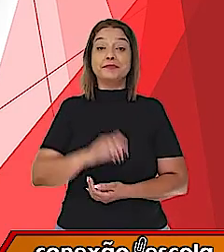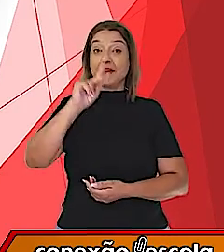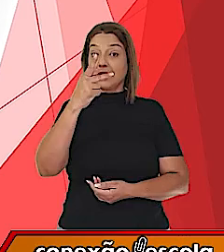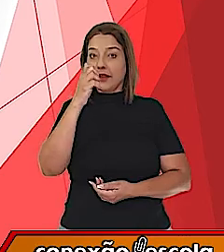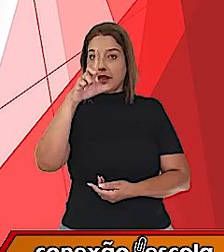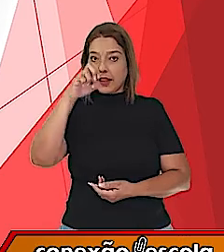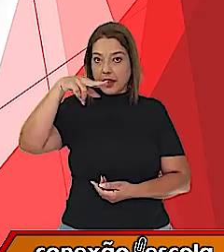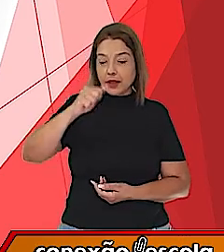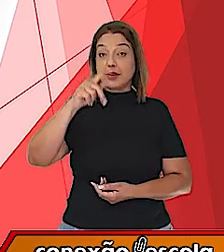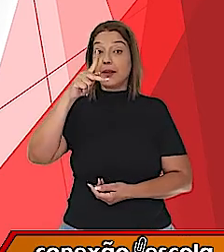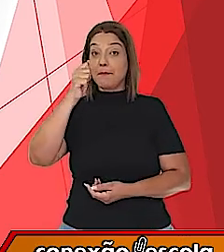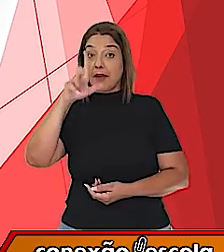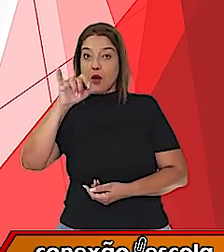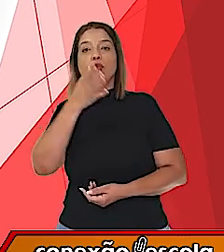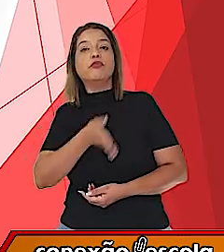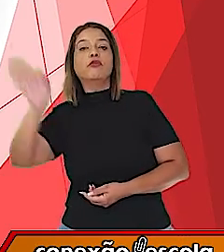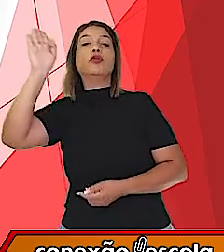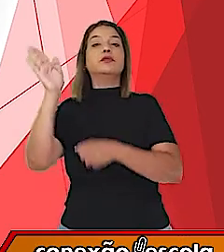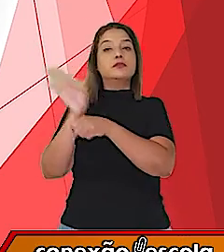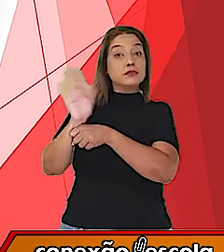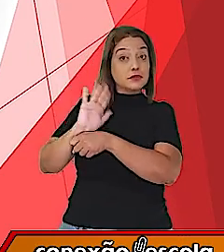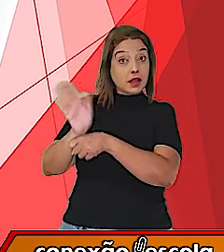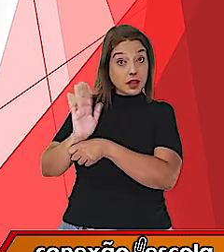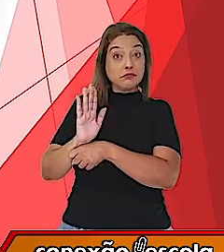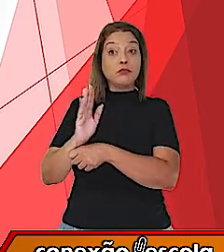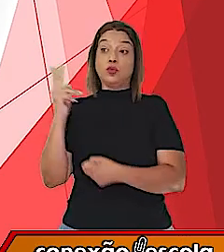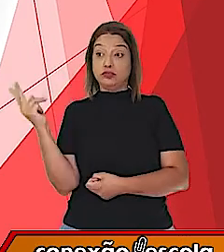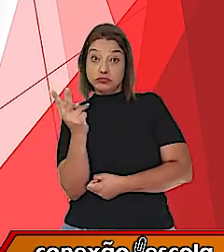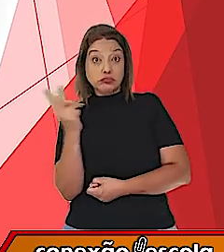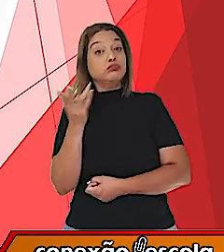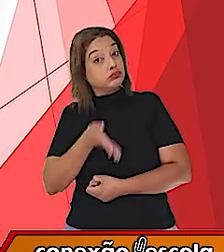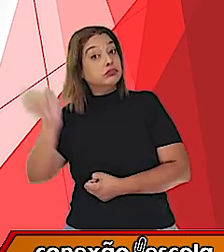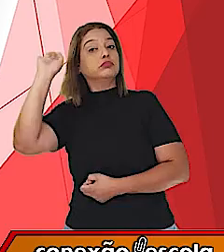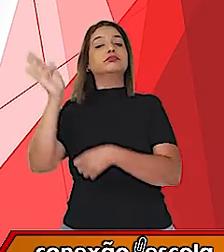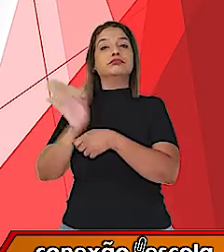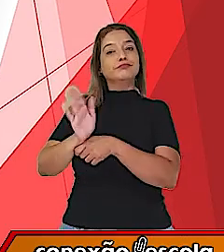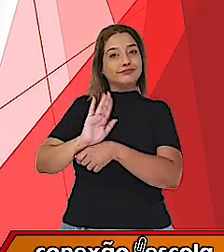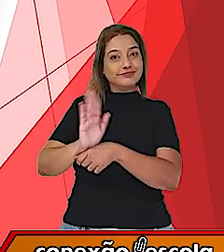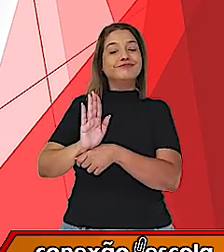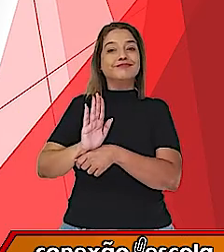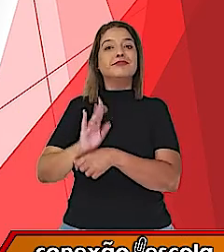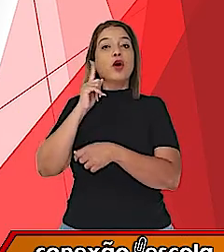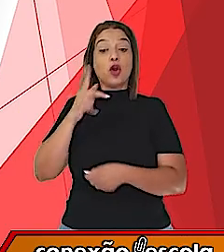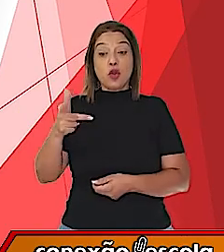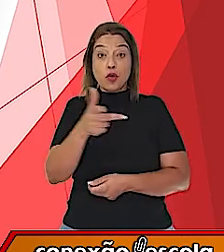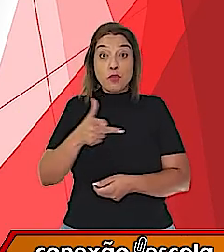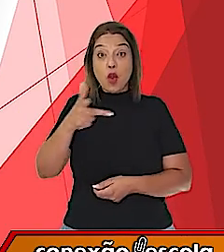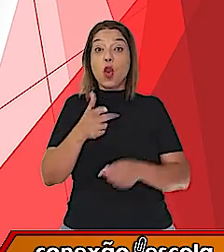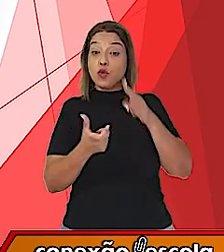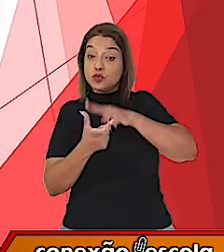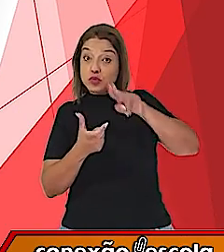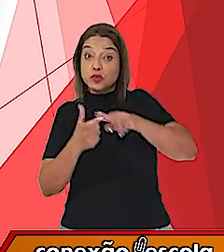Helena e Paulo foram ao cinema. Eles foram ao cinema. O pronome